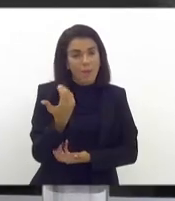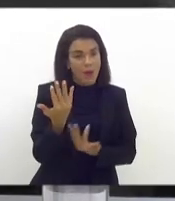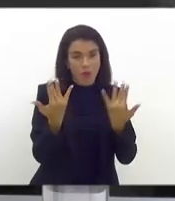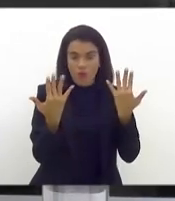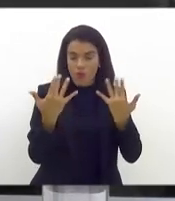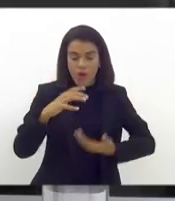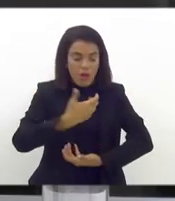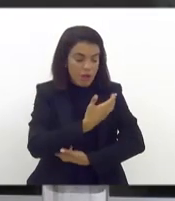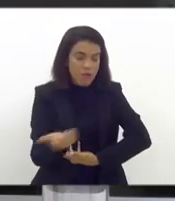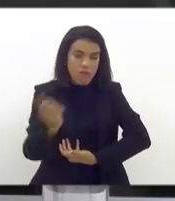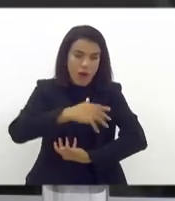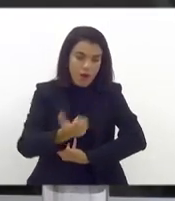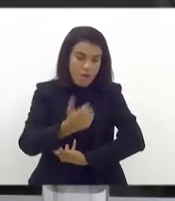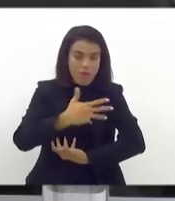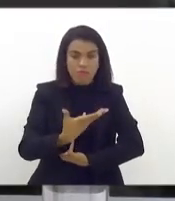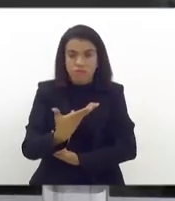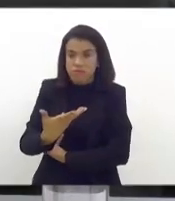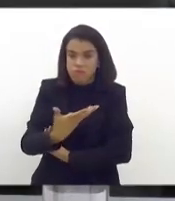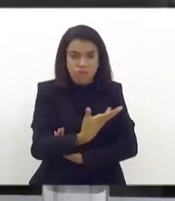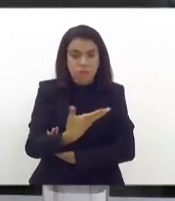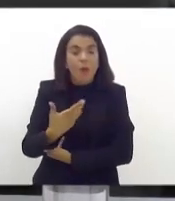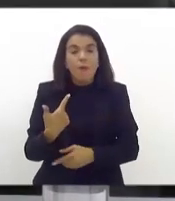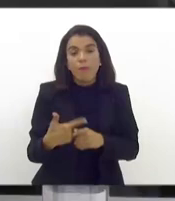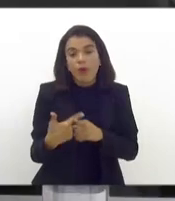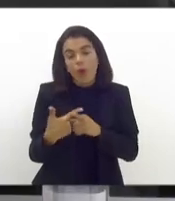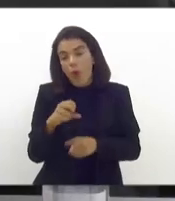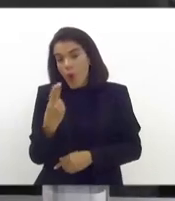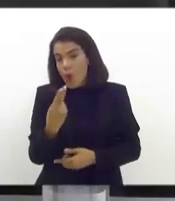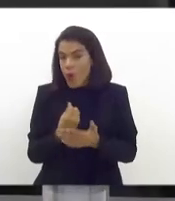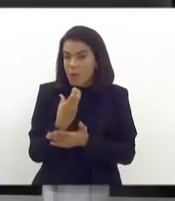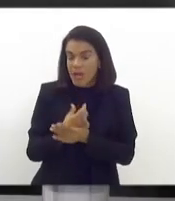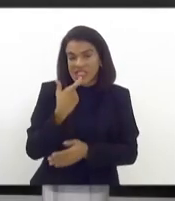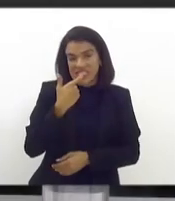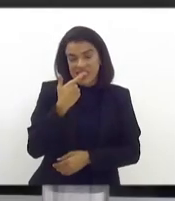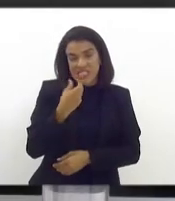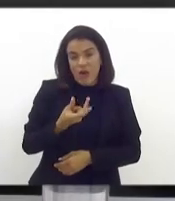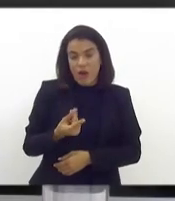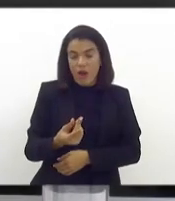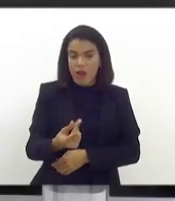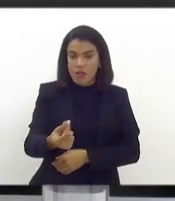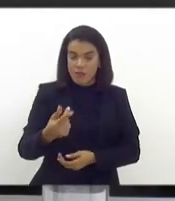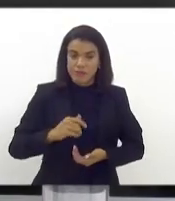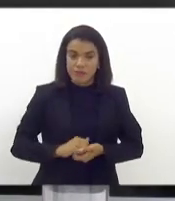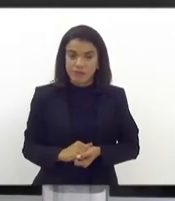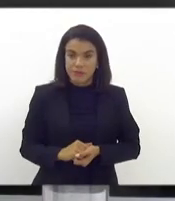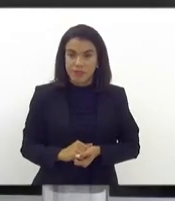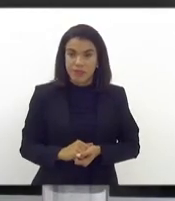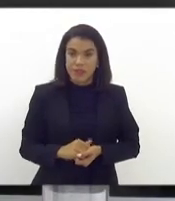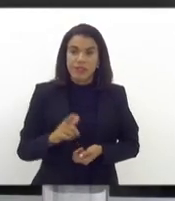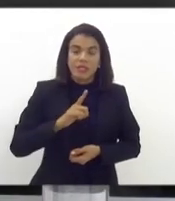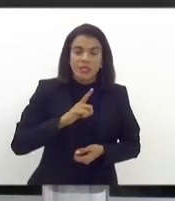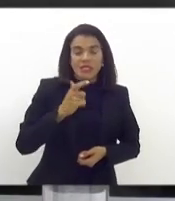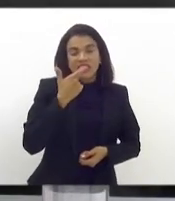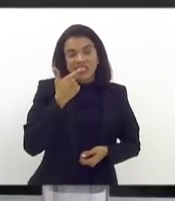né? Ou comprar uma sacola retornável, porque sequer há a venda de sacolas desse tipo que não são retornáveis, né?